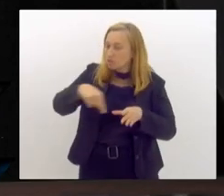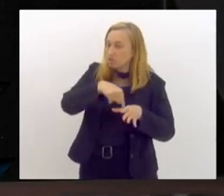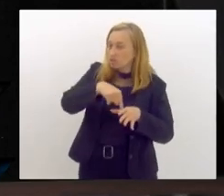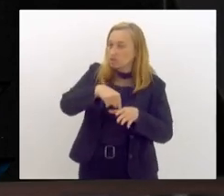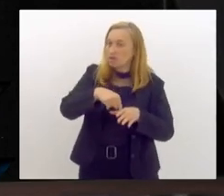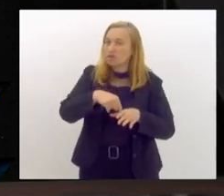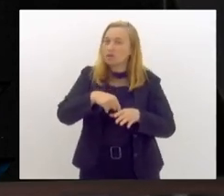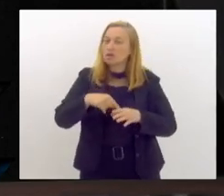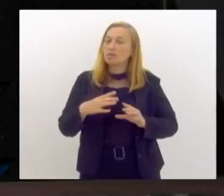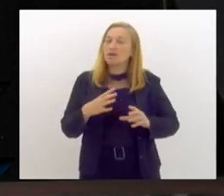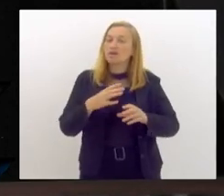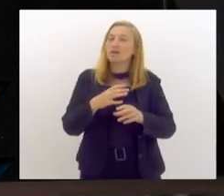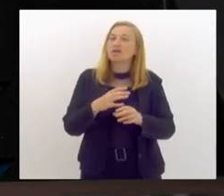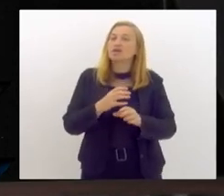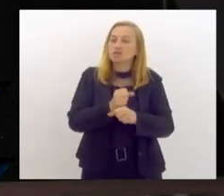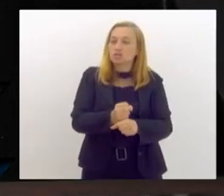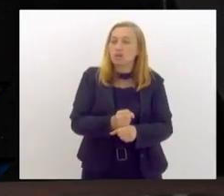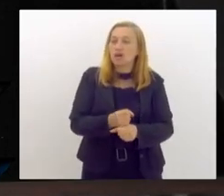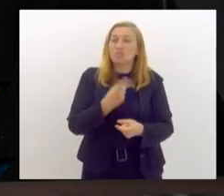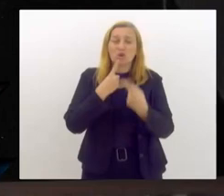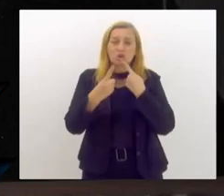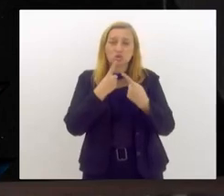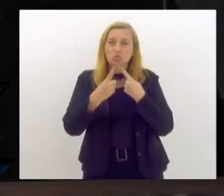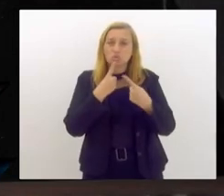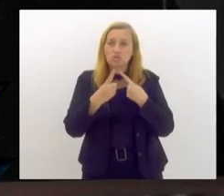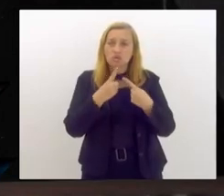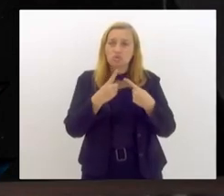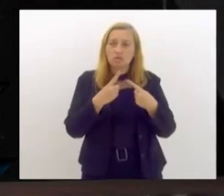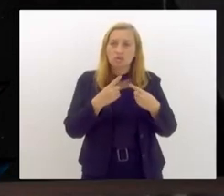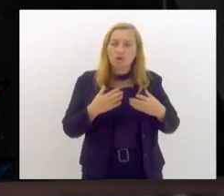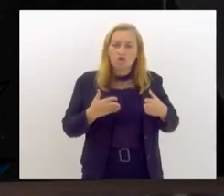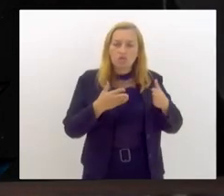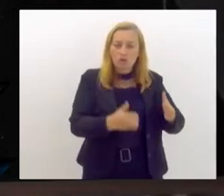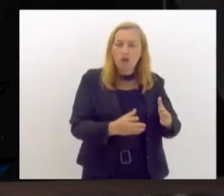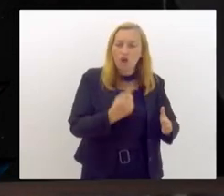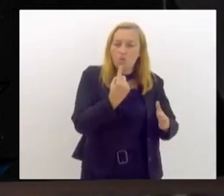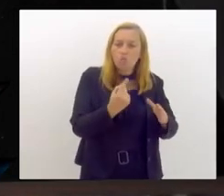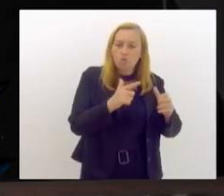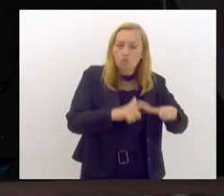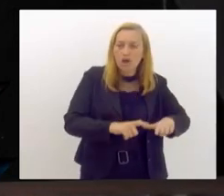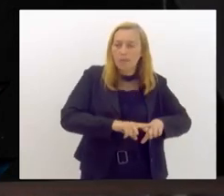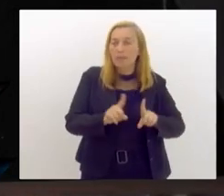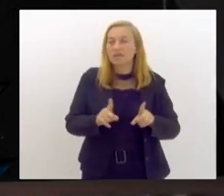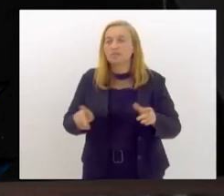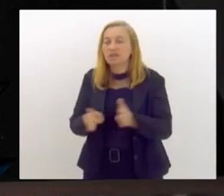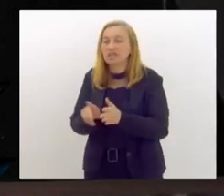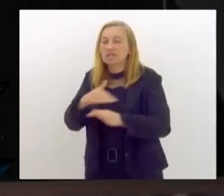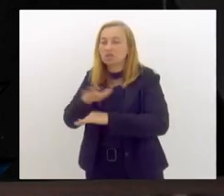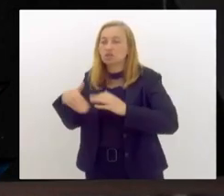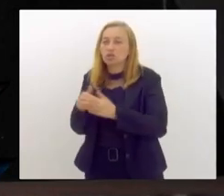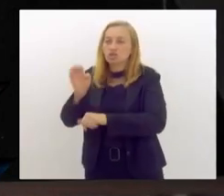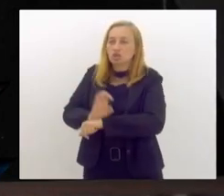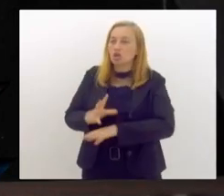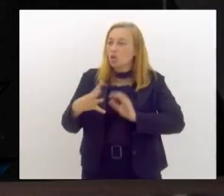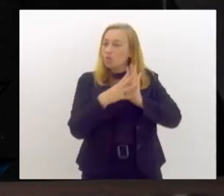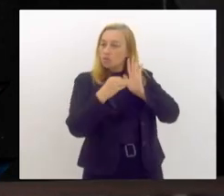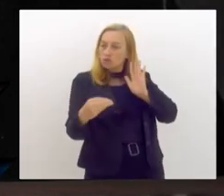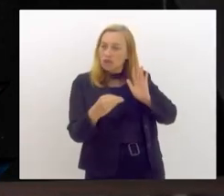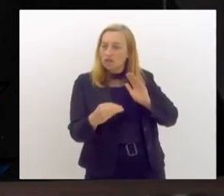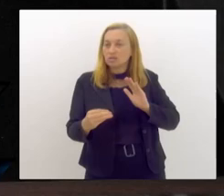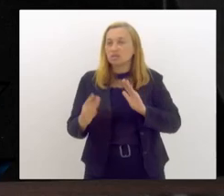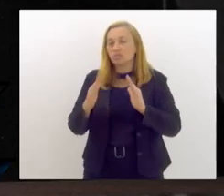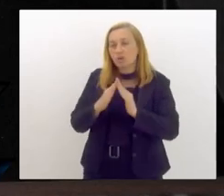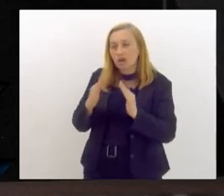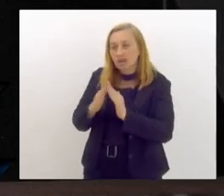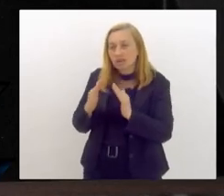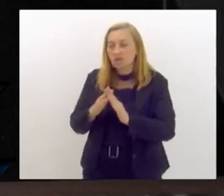debate, porque a discussão não é uma discussão pontual de apenas um lugar, mas sim de todo o Estado e de um modelo de ocupação